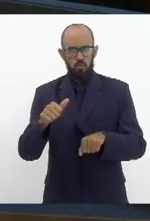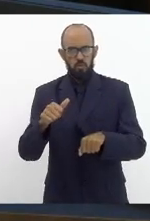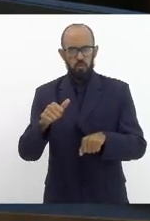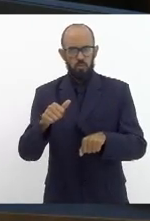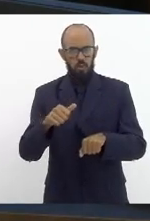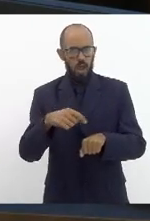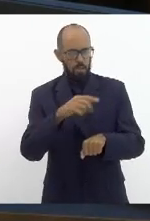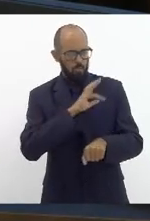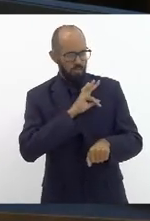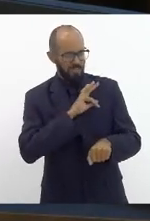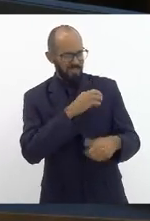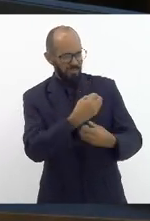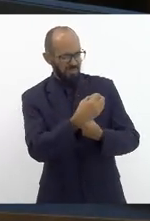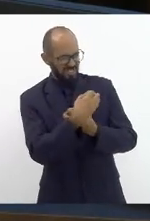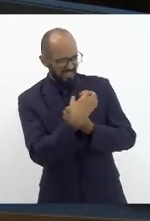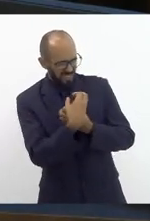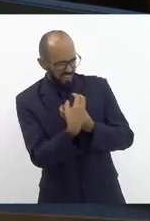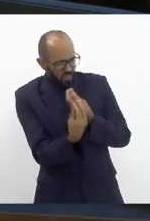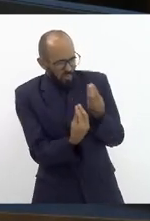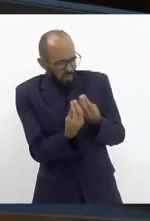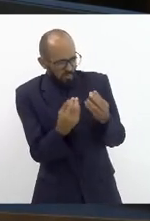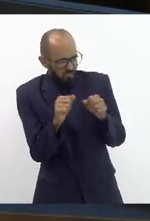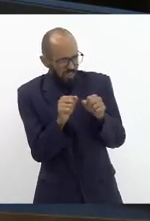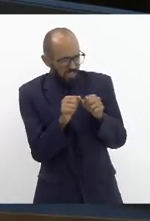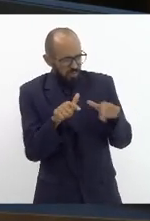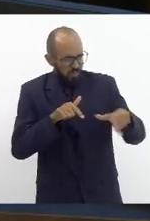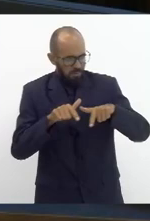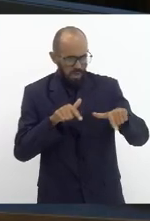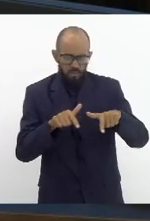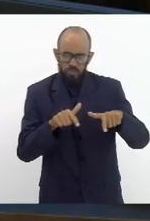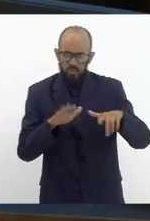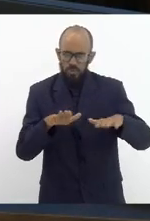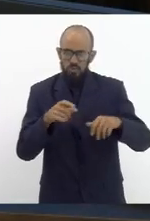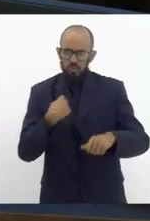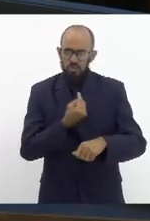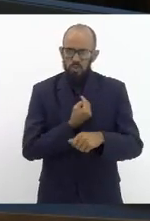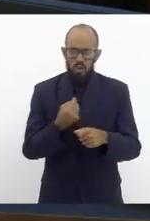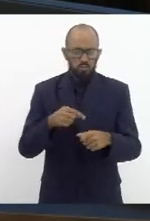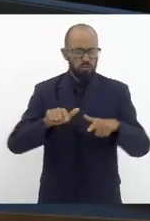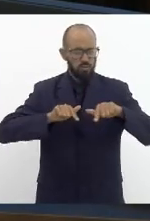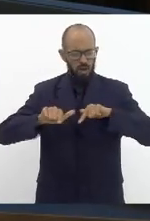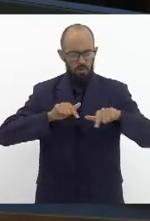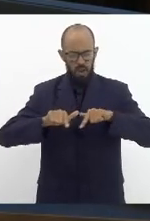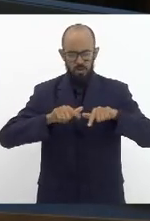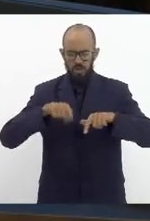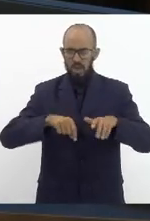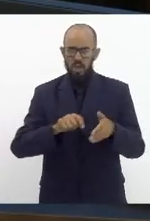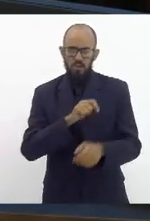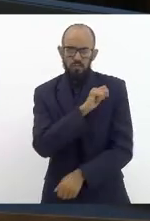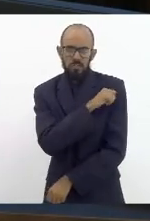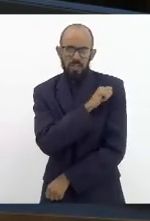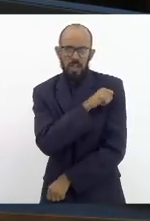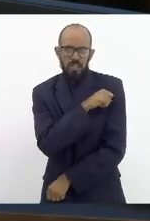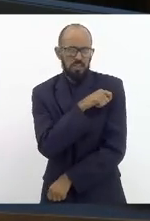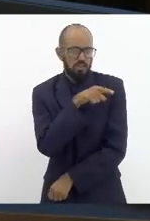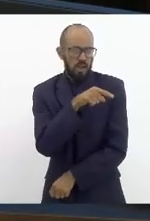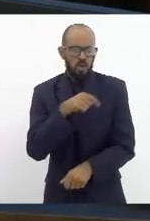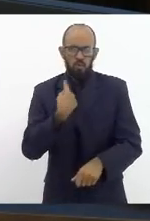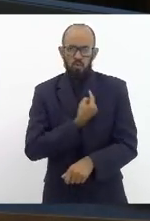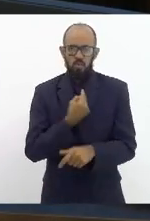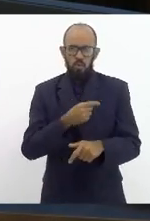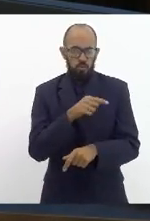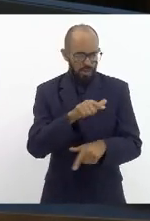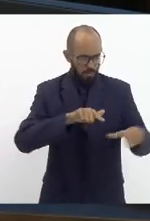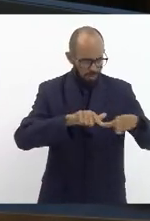trabalho dela. Aliás, lembro que o trabalho de um deputado nessa casa é fiscalizar o Poder Executivo, e dentre os órgãos do Poder Executivo está a Polícia